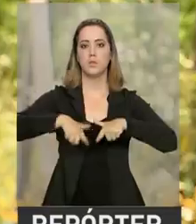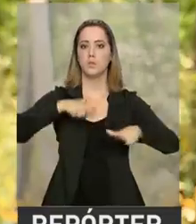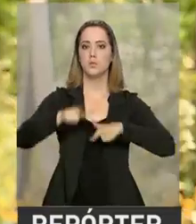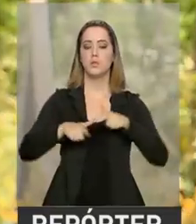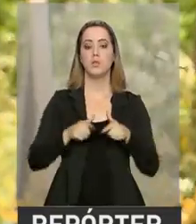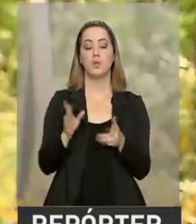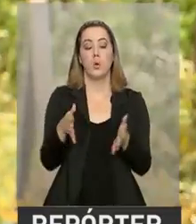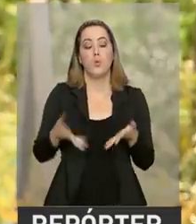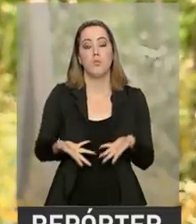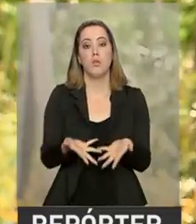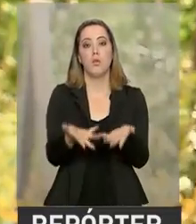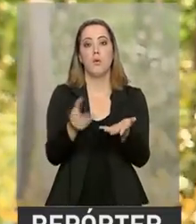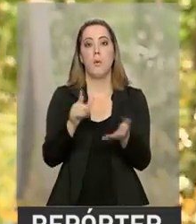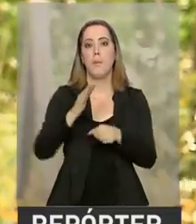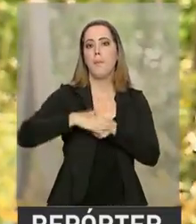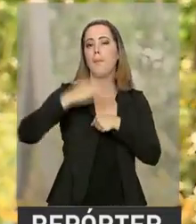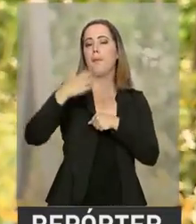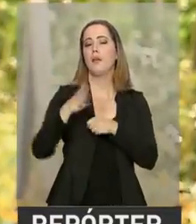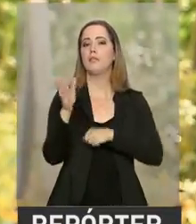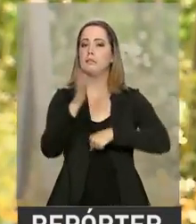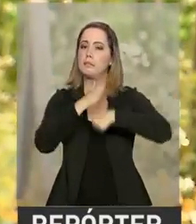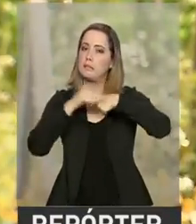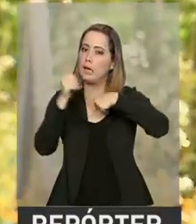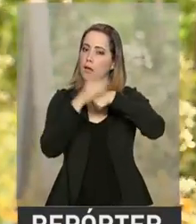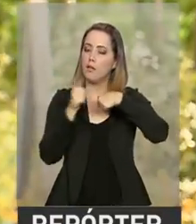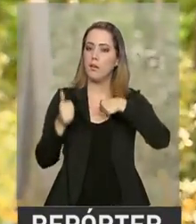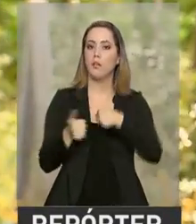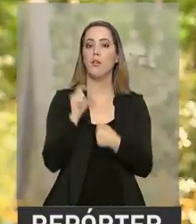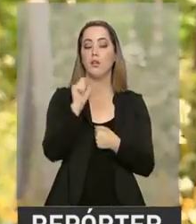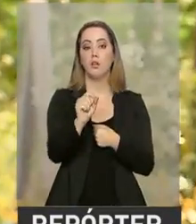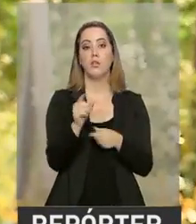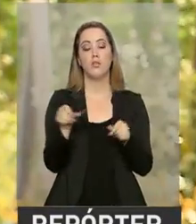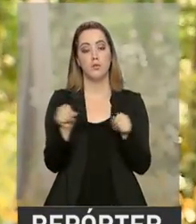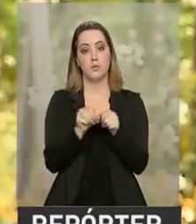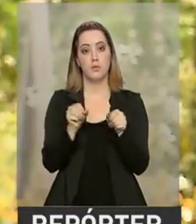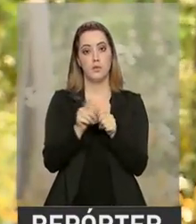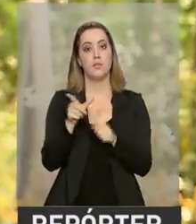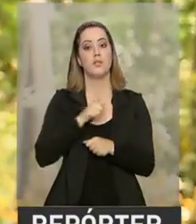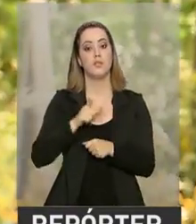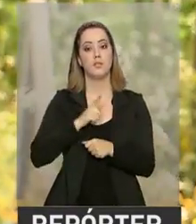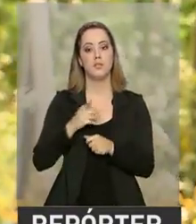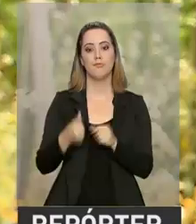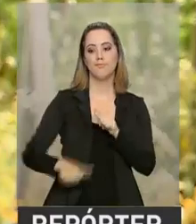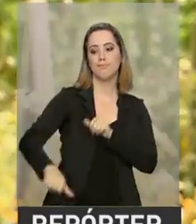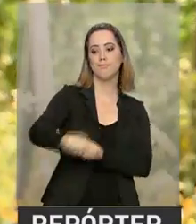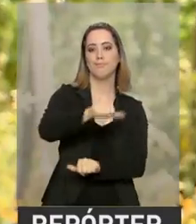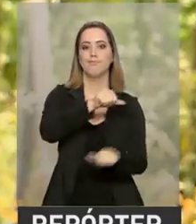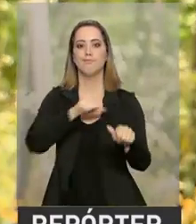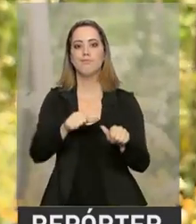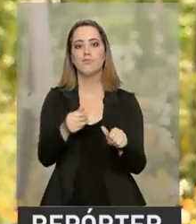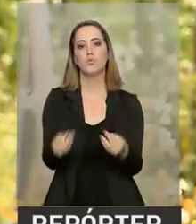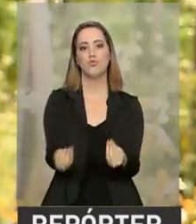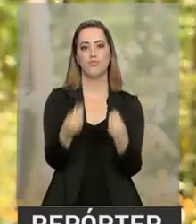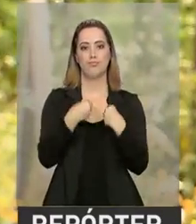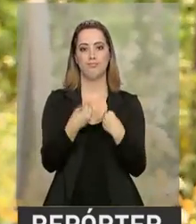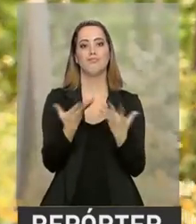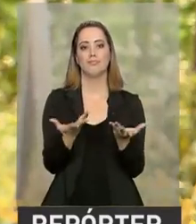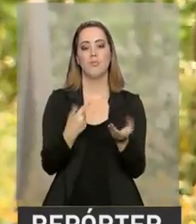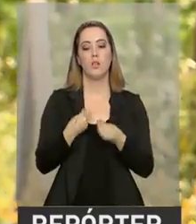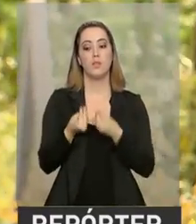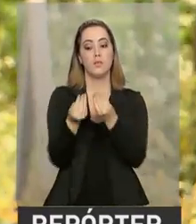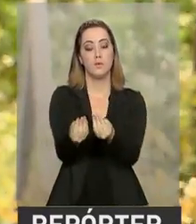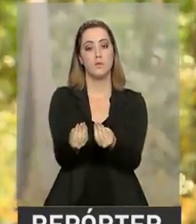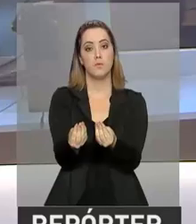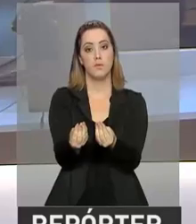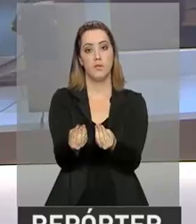e eh com carinho Mas você vai ter troca né de volta se você dá